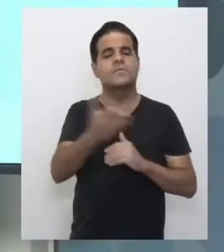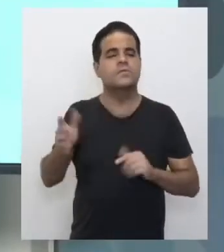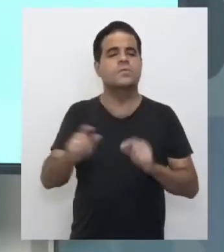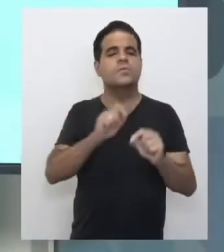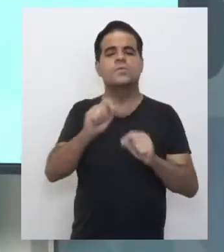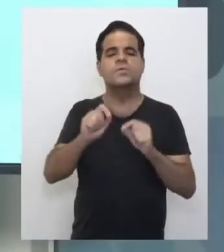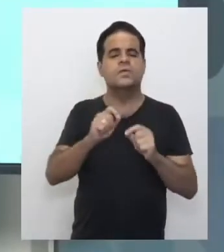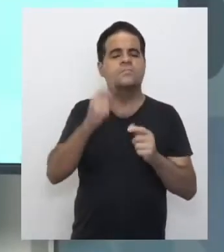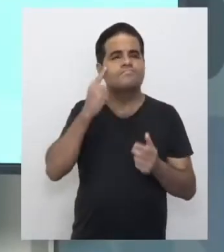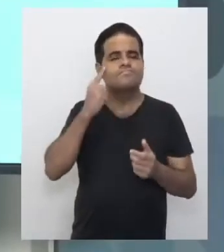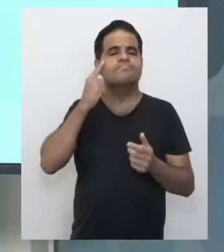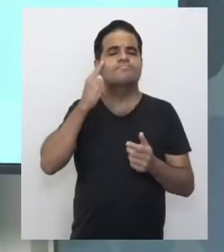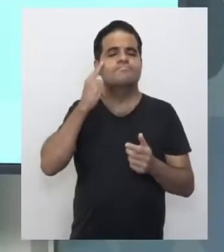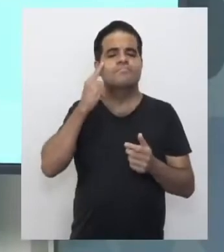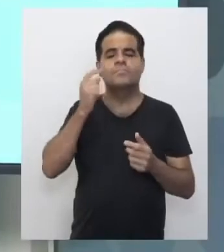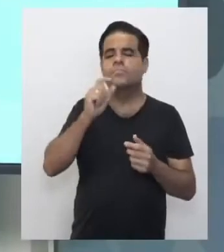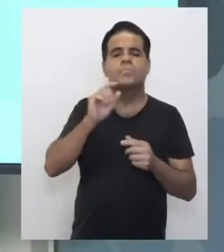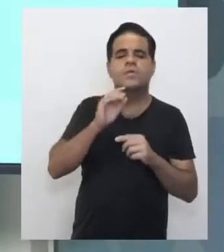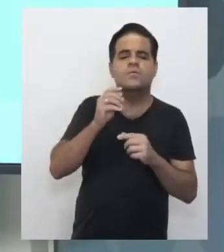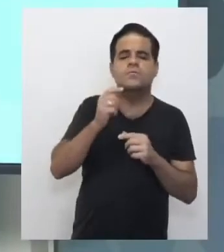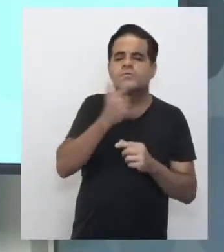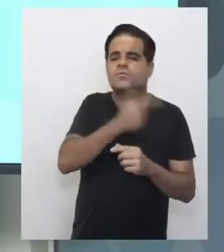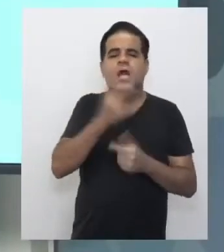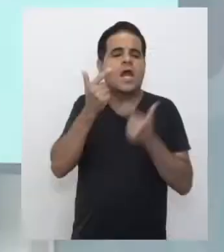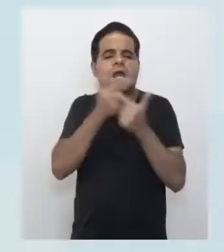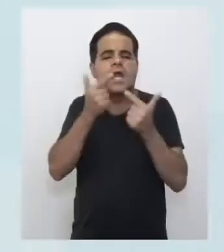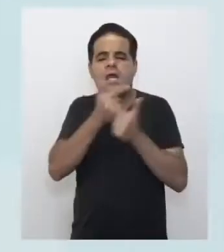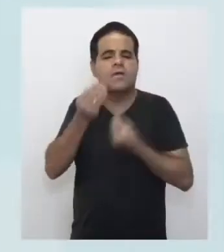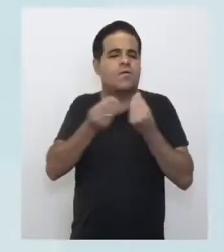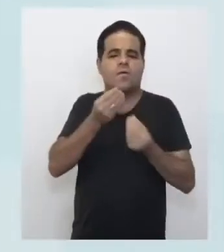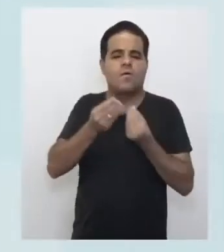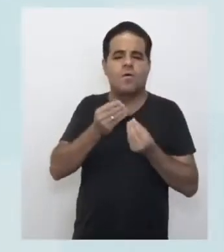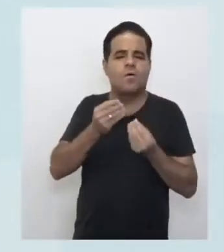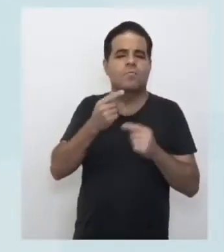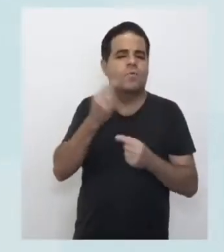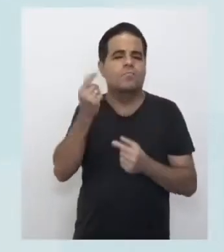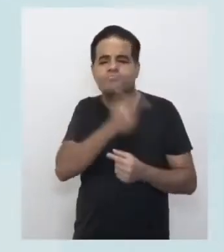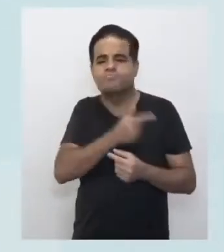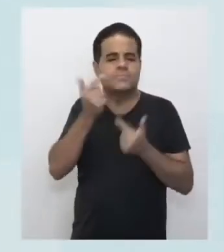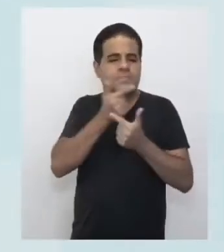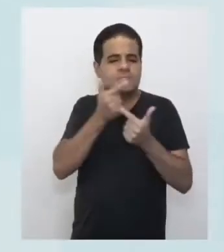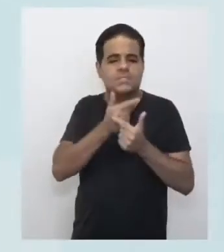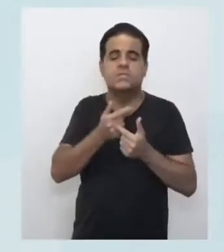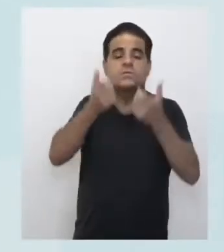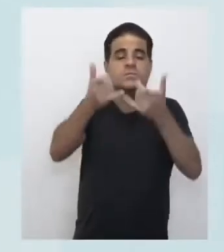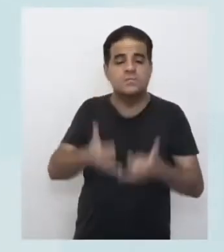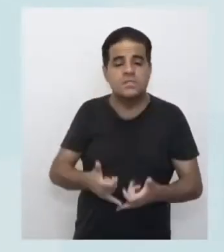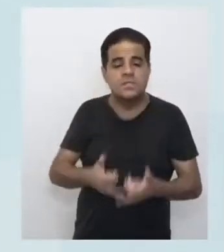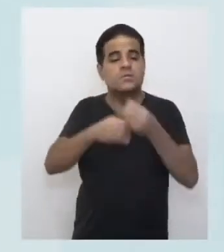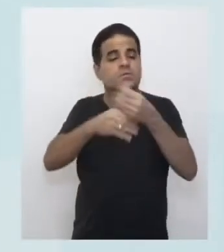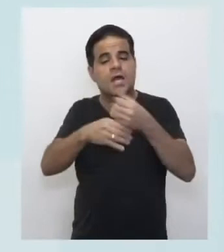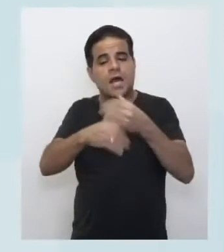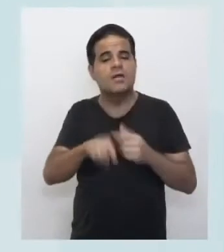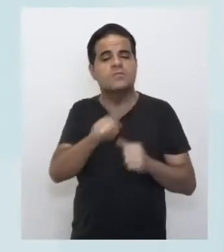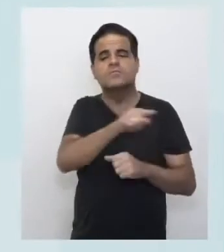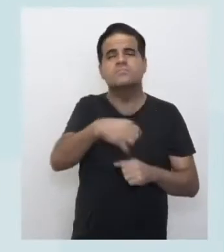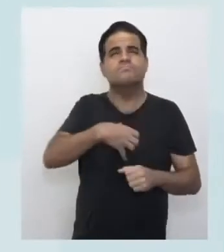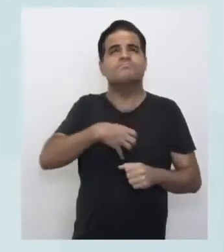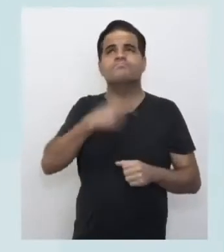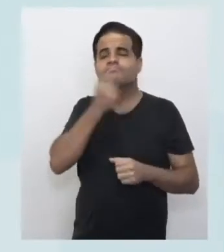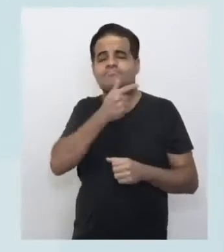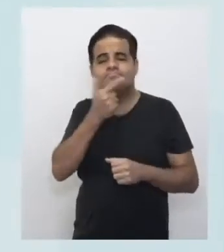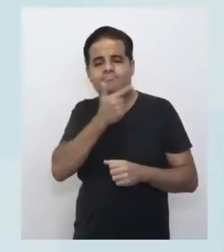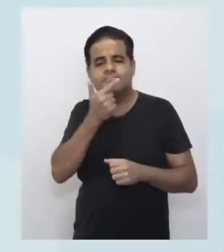faz vocês rirem? Então, hoje vai aparecer na tela uma pergunta para vocês e eu quero que vocês escrevam no chat o que faz